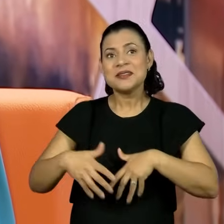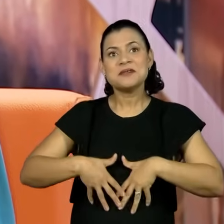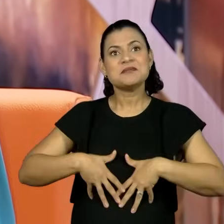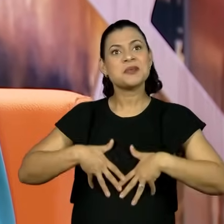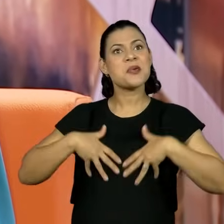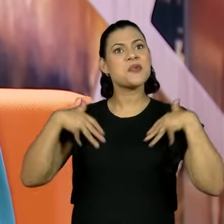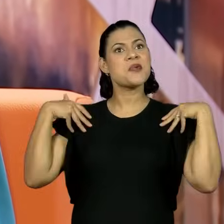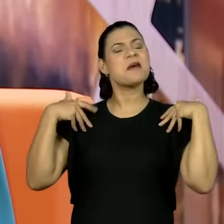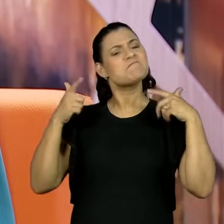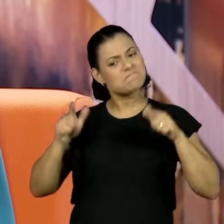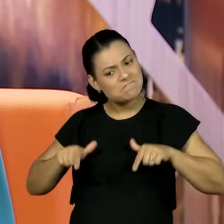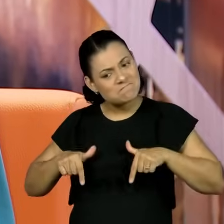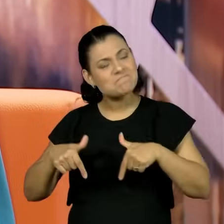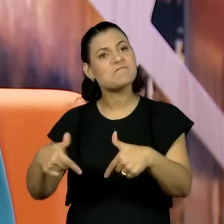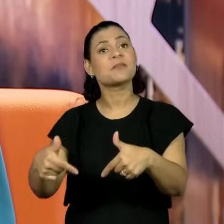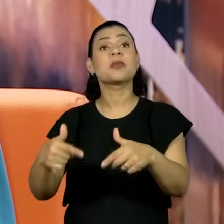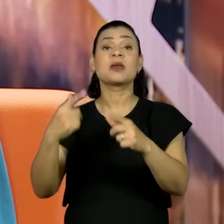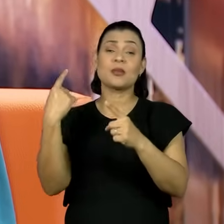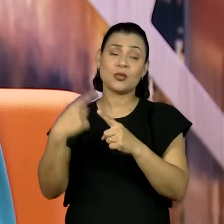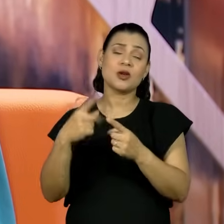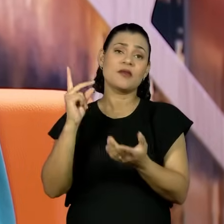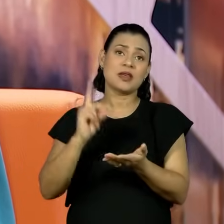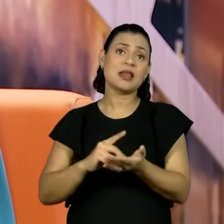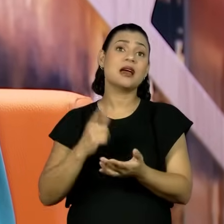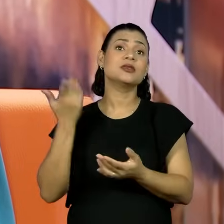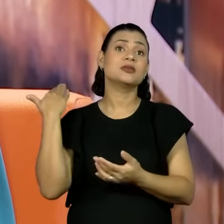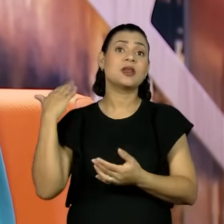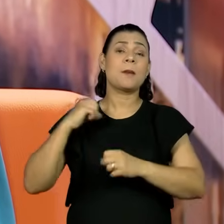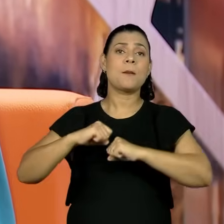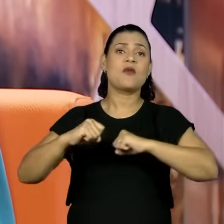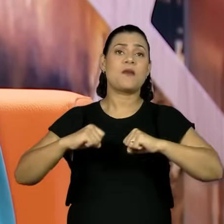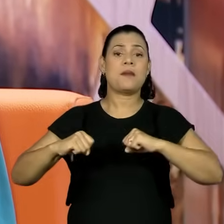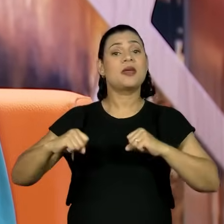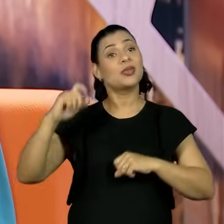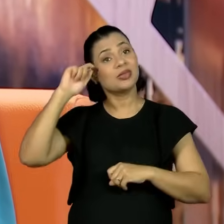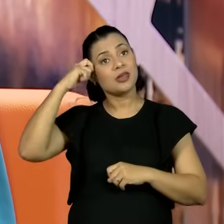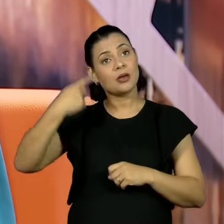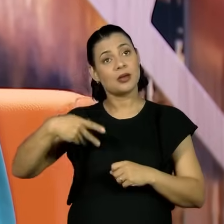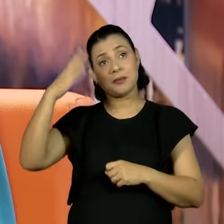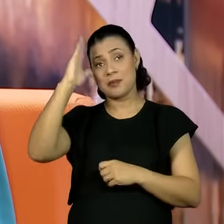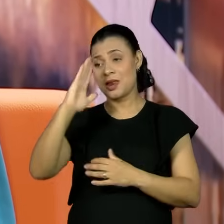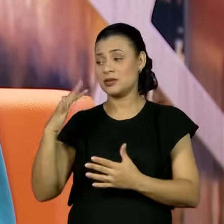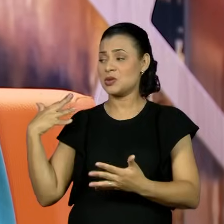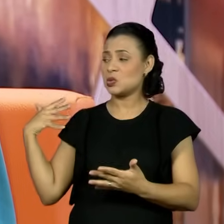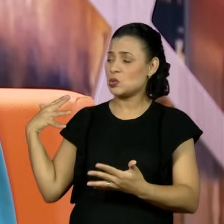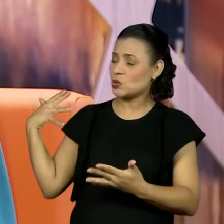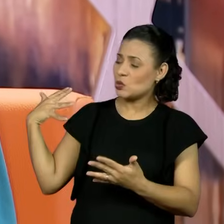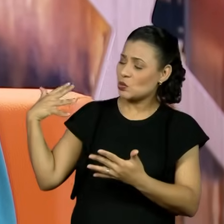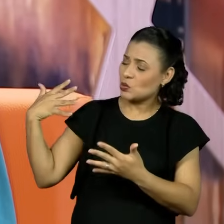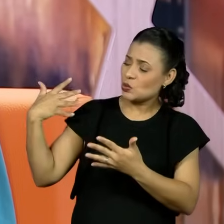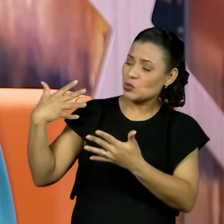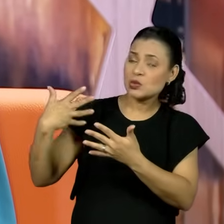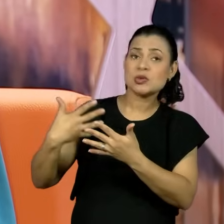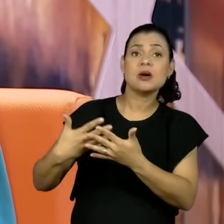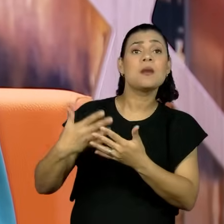orgulha, porque a gente vem de o movimento negro brasileiro, né? Vem de uma trajetória desde o pós-escravidão que a gente